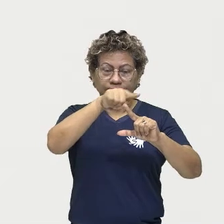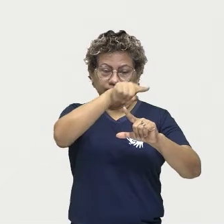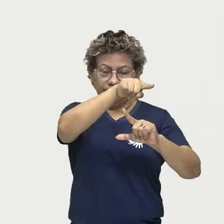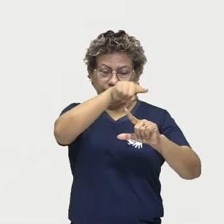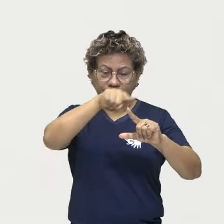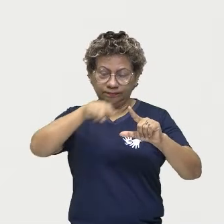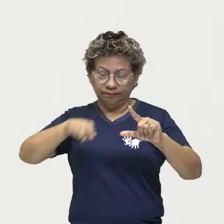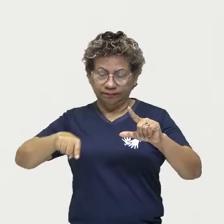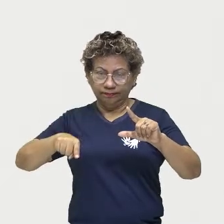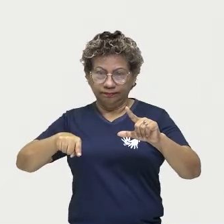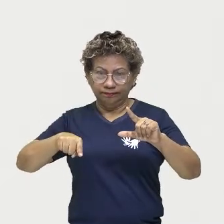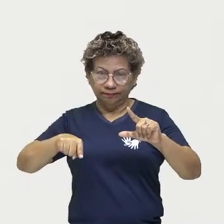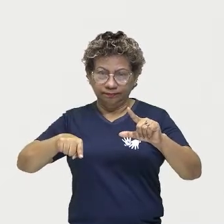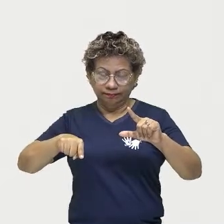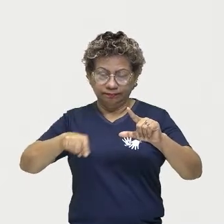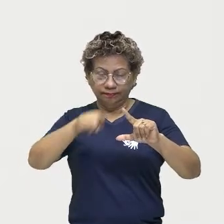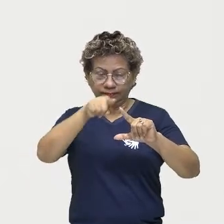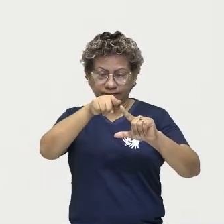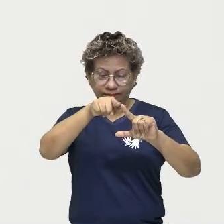nosso triângulo.